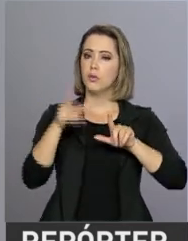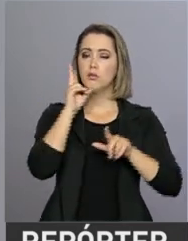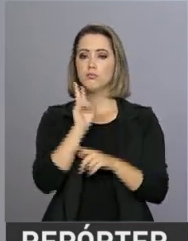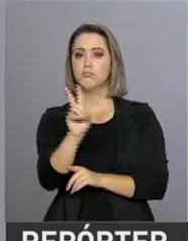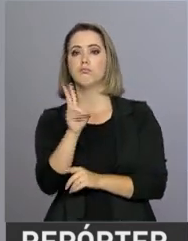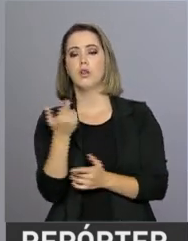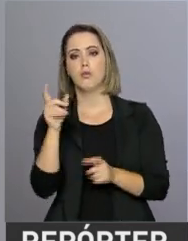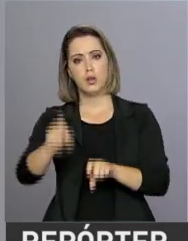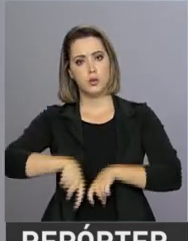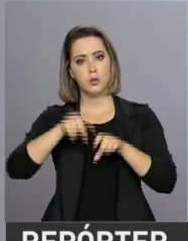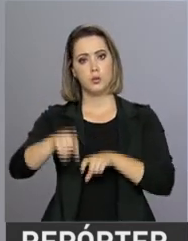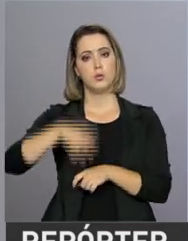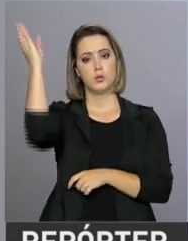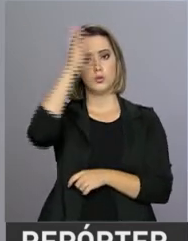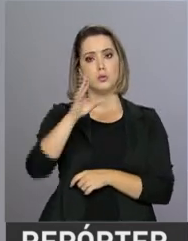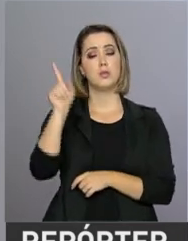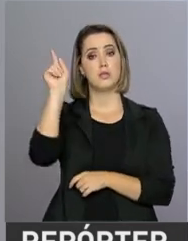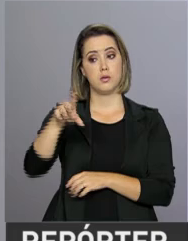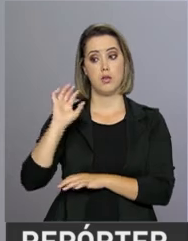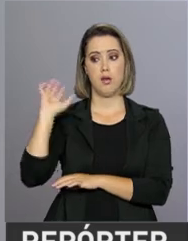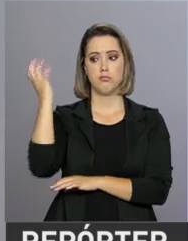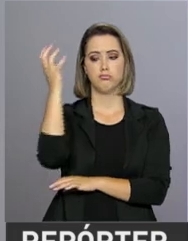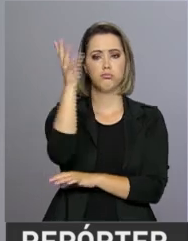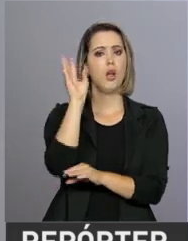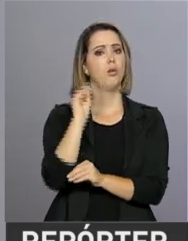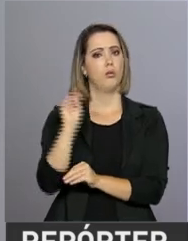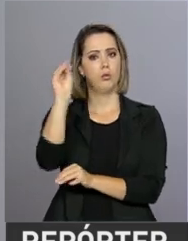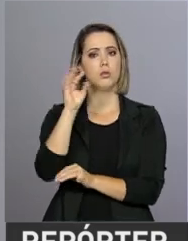brasileira, que é a mais ambientalmente sustentável do planeta.